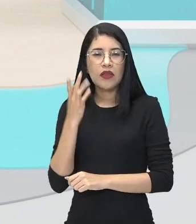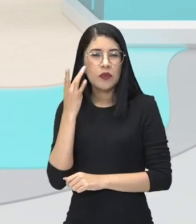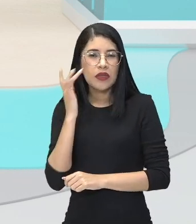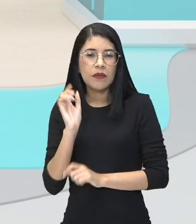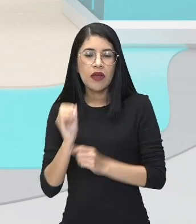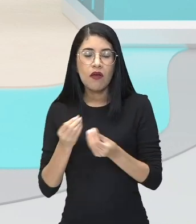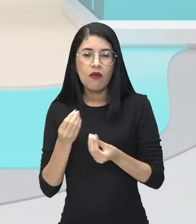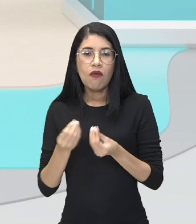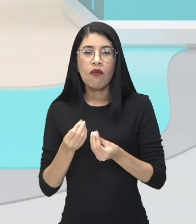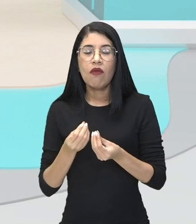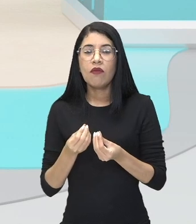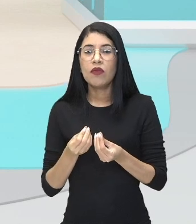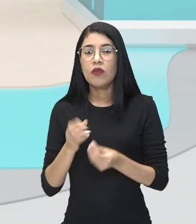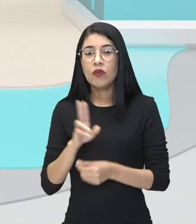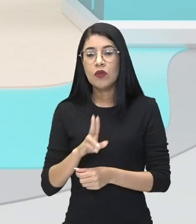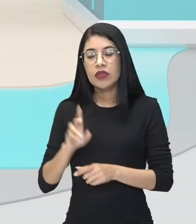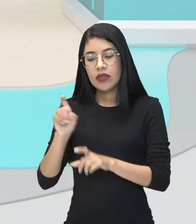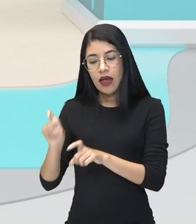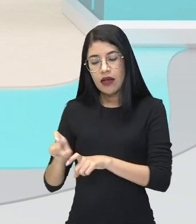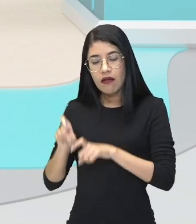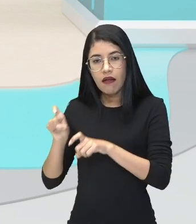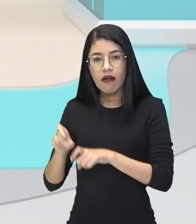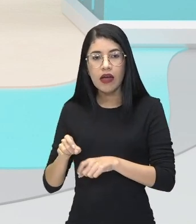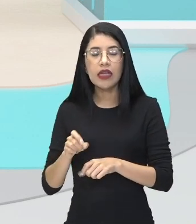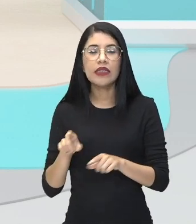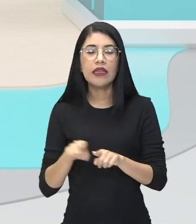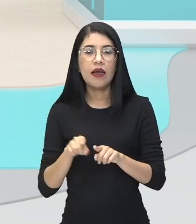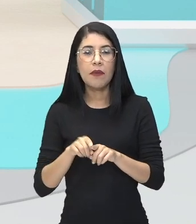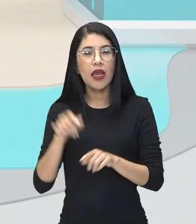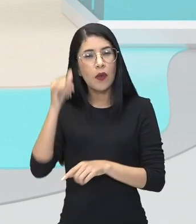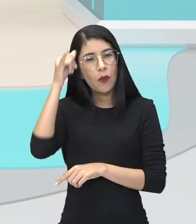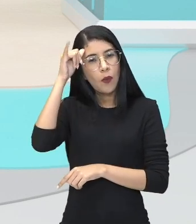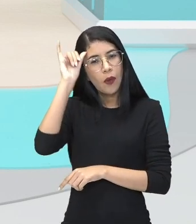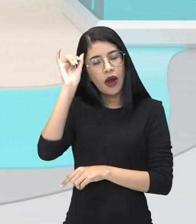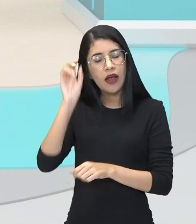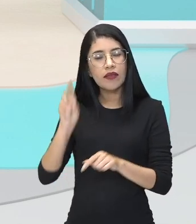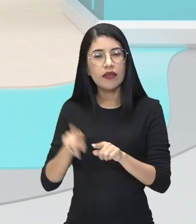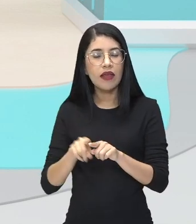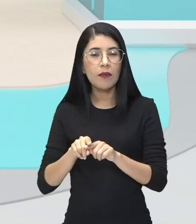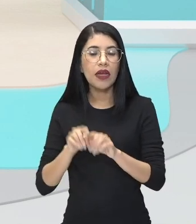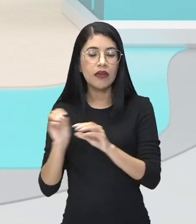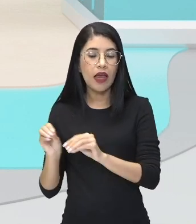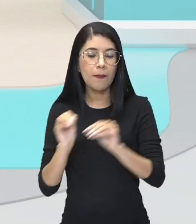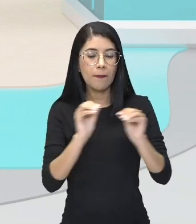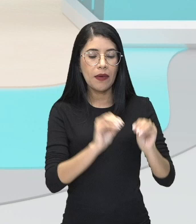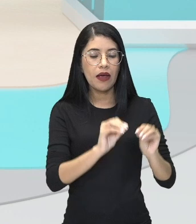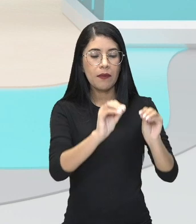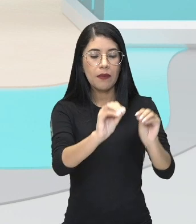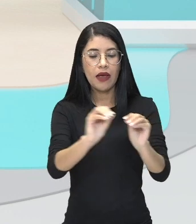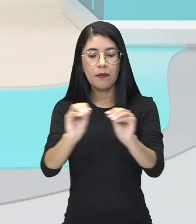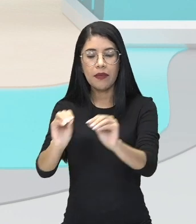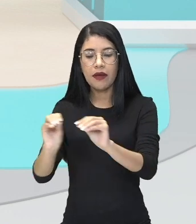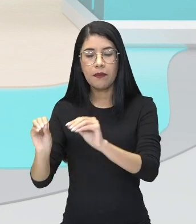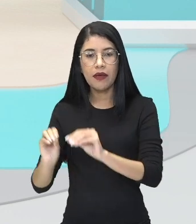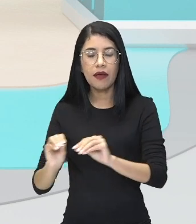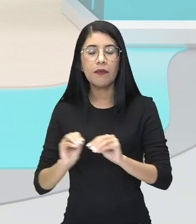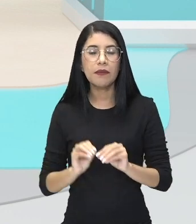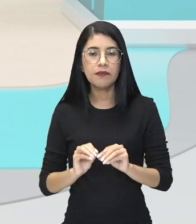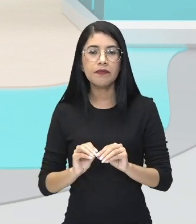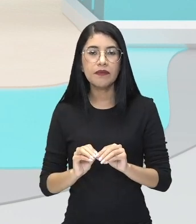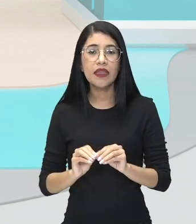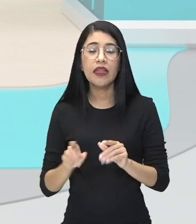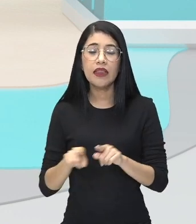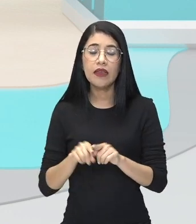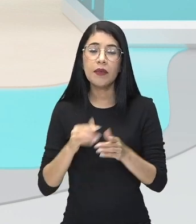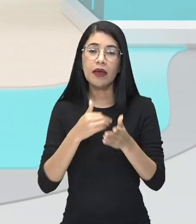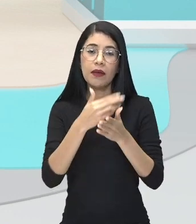primeiro momento o domínio da agricultura, da pecuária, ele era nômade, ele mudava de lugar para lugar, fazia a pintura